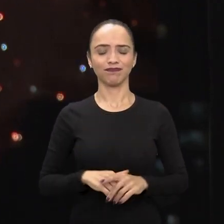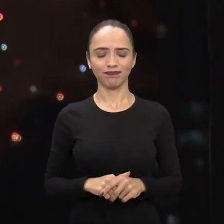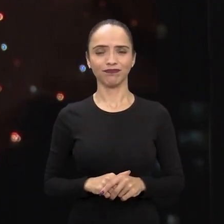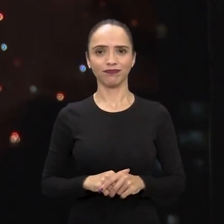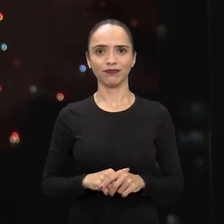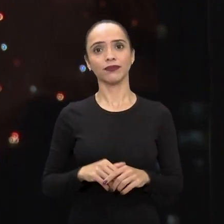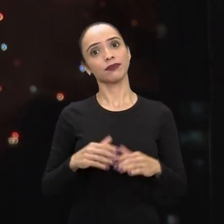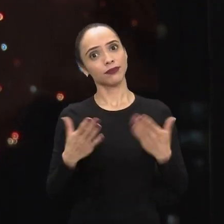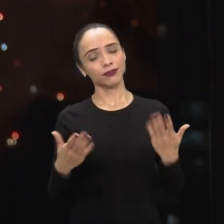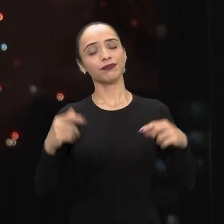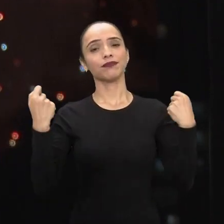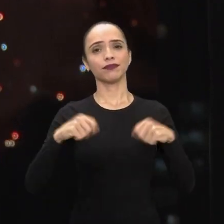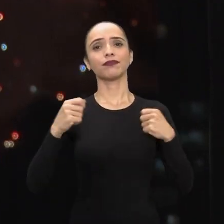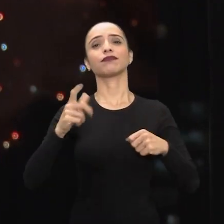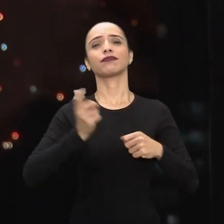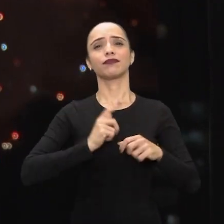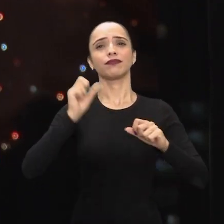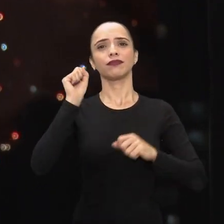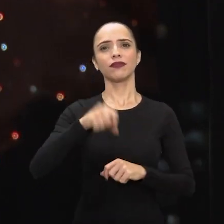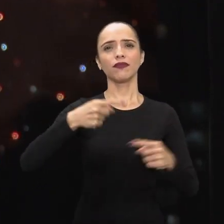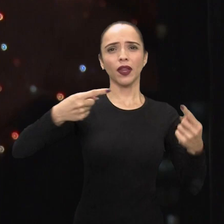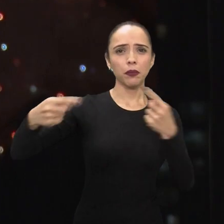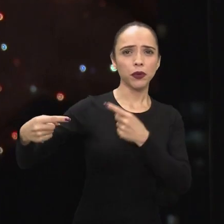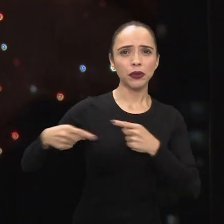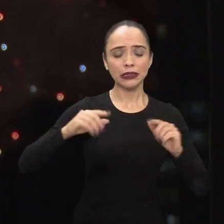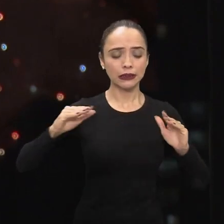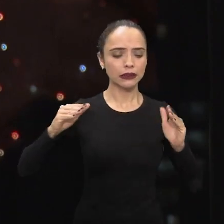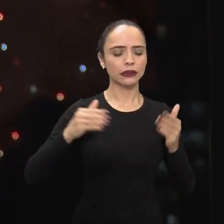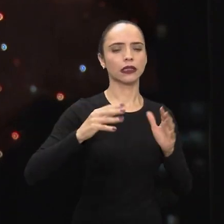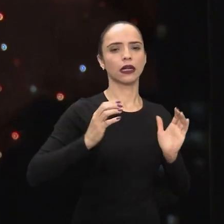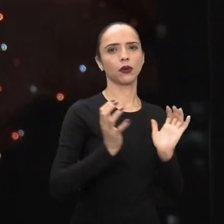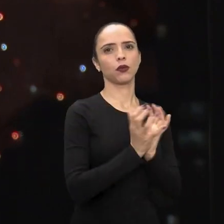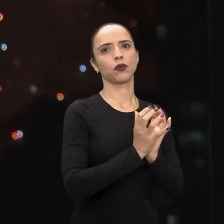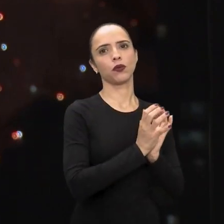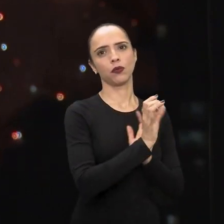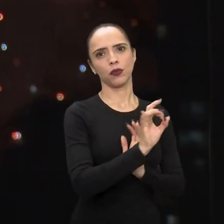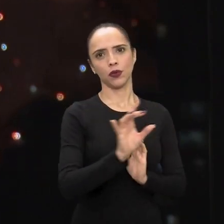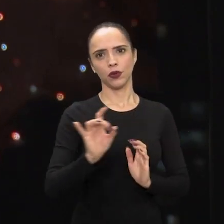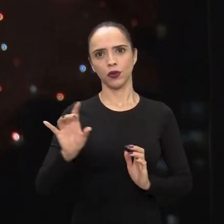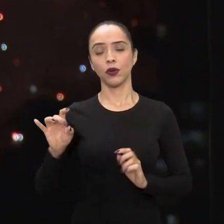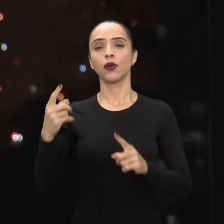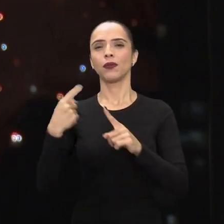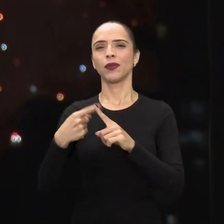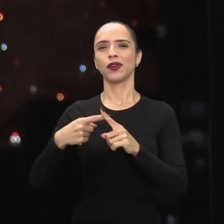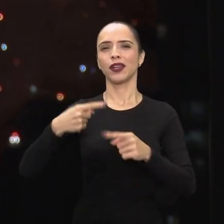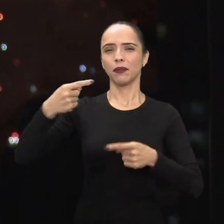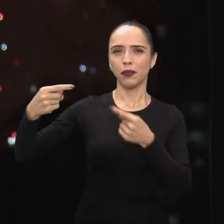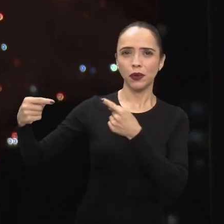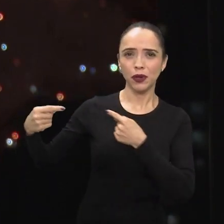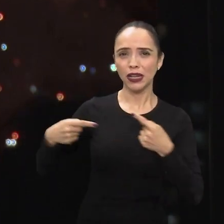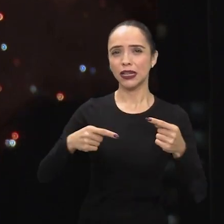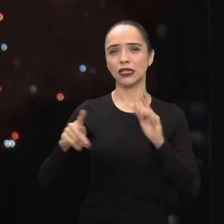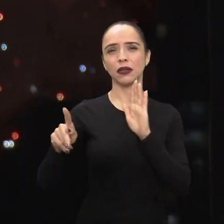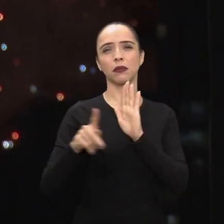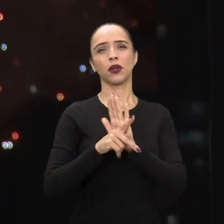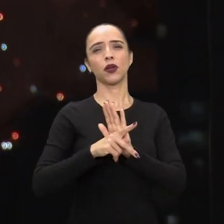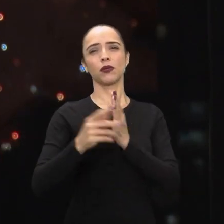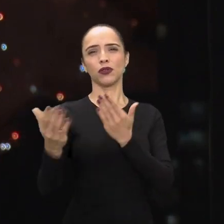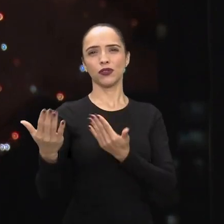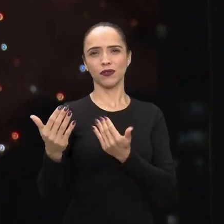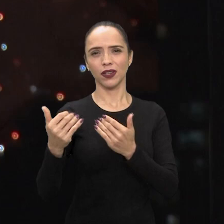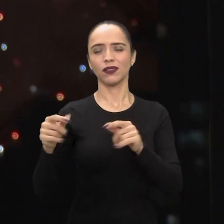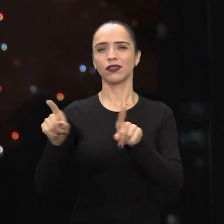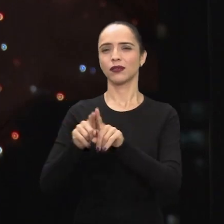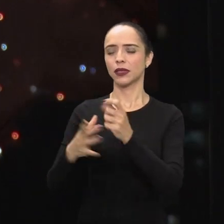então teria que haver políticas específicas para esses grupos né uma política voltada para juventude